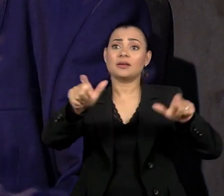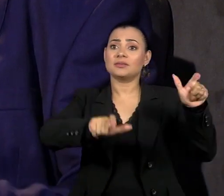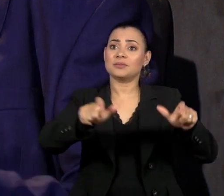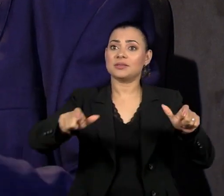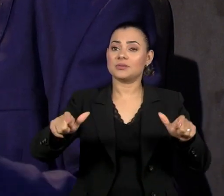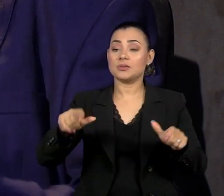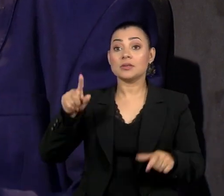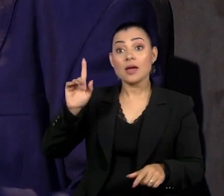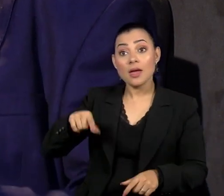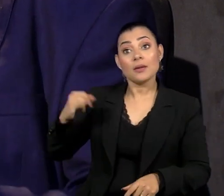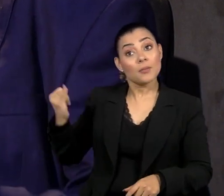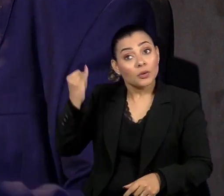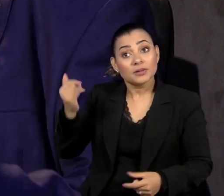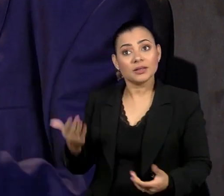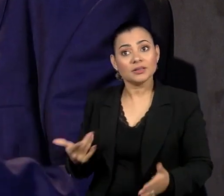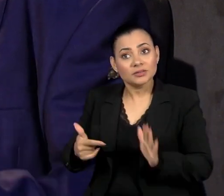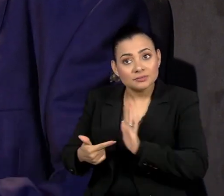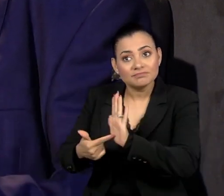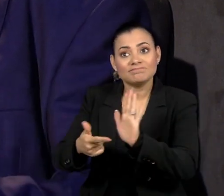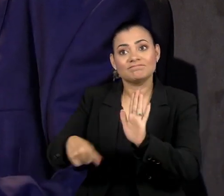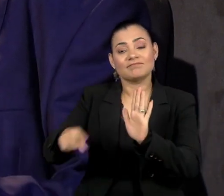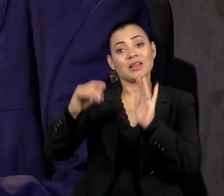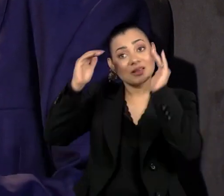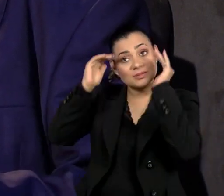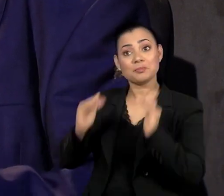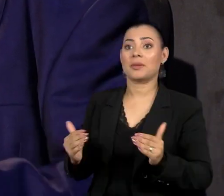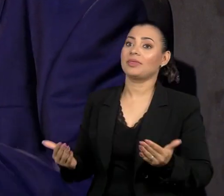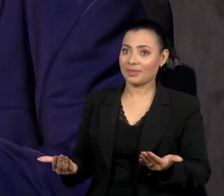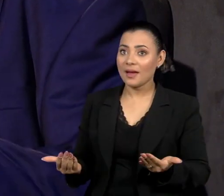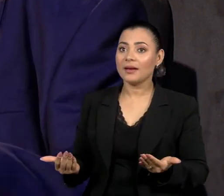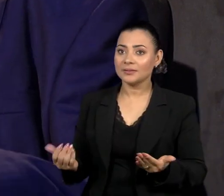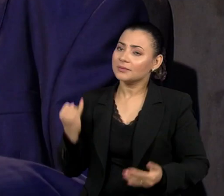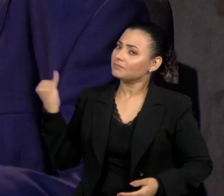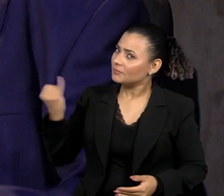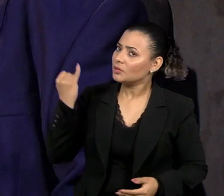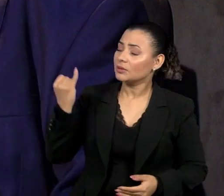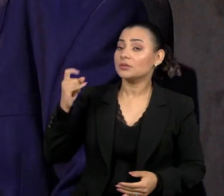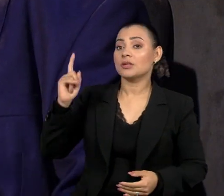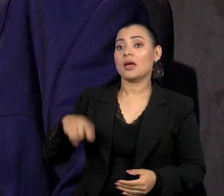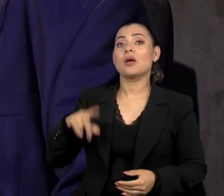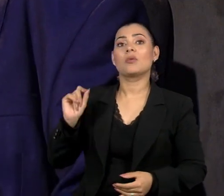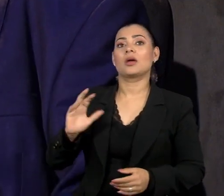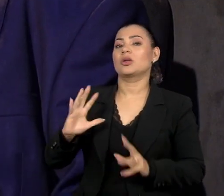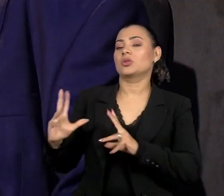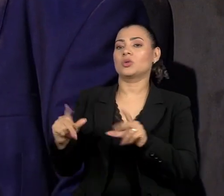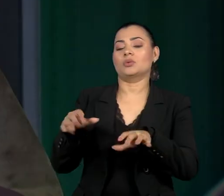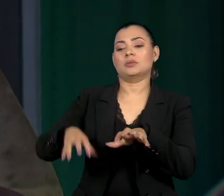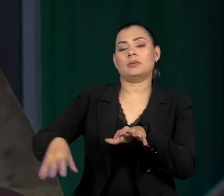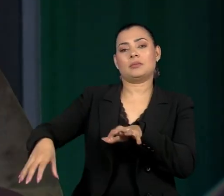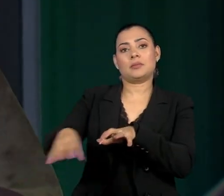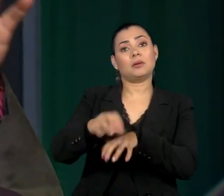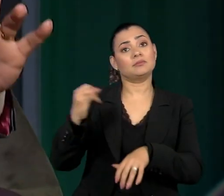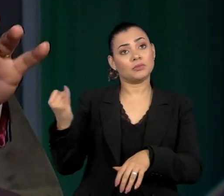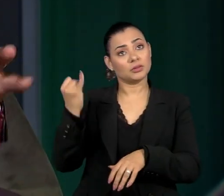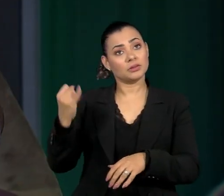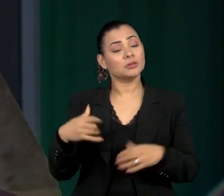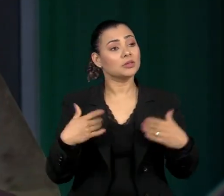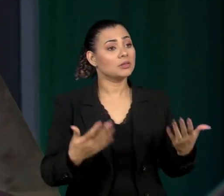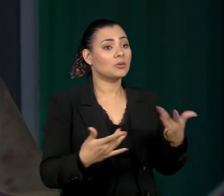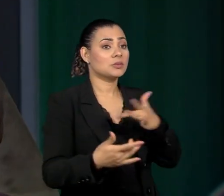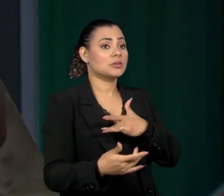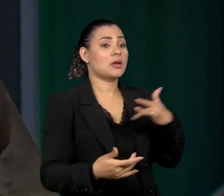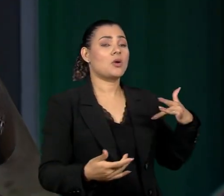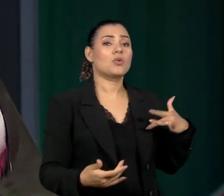elas são reconhecidas e, sobretudo, respeitadas, eu acho que é uma tendência natural de todas as organizações. Então, uma saúde